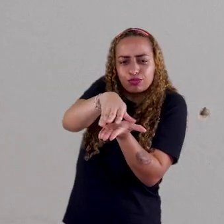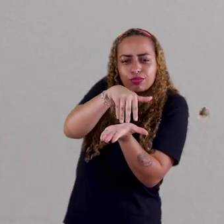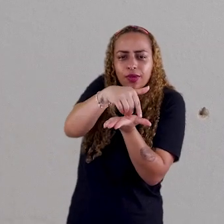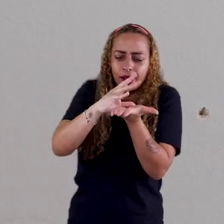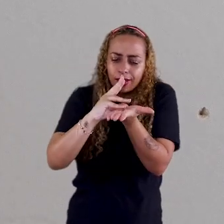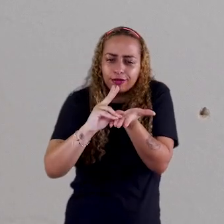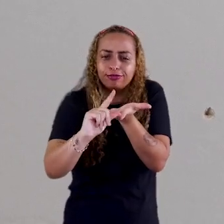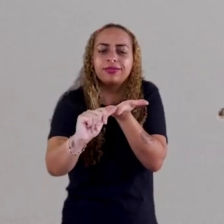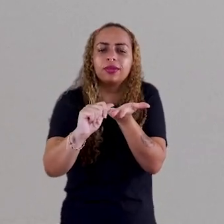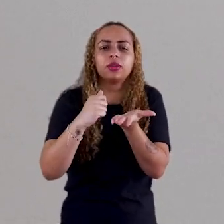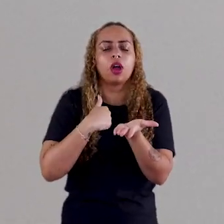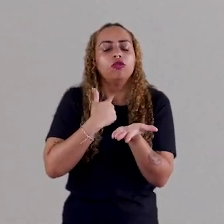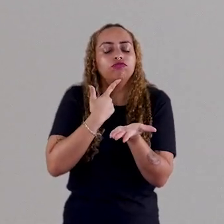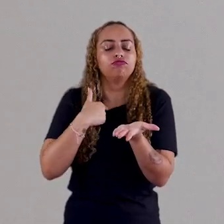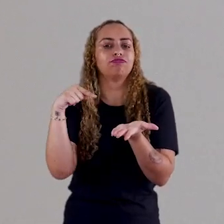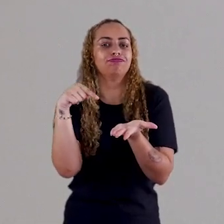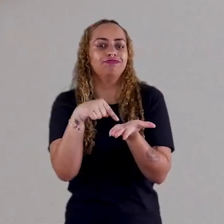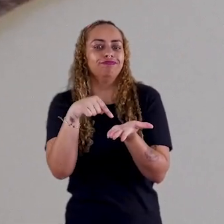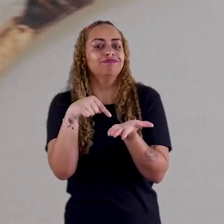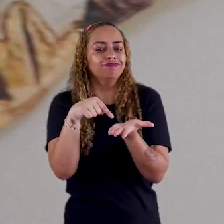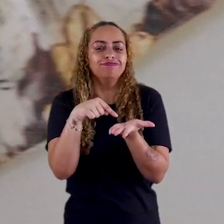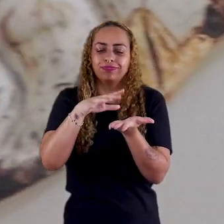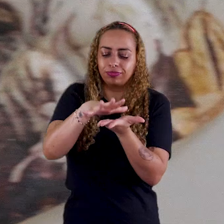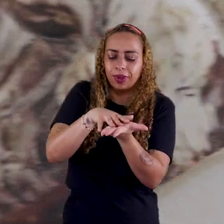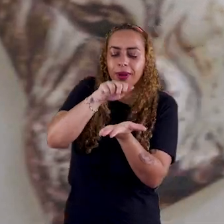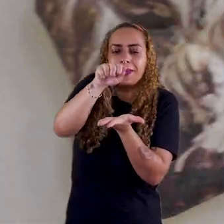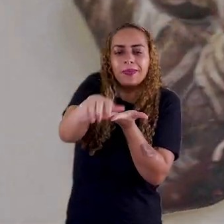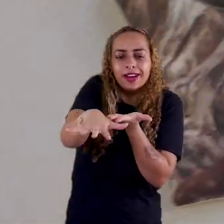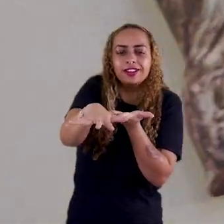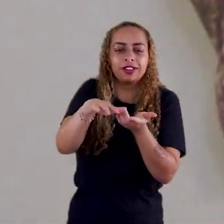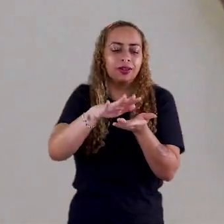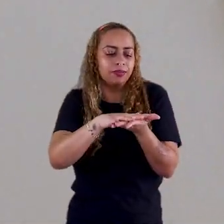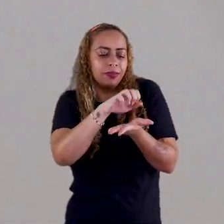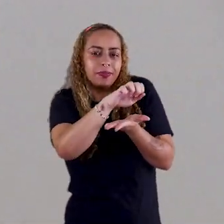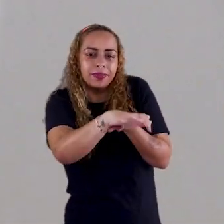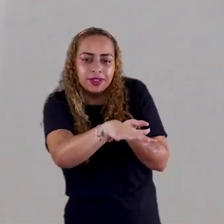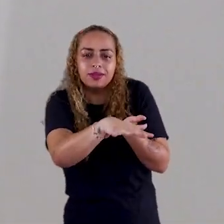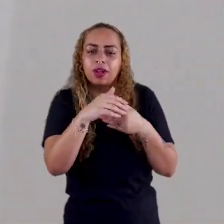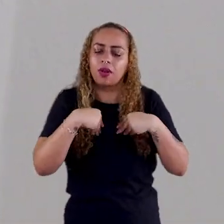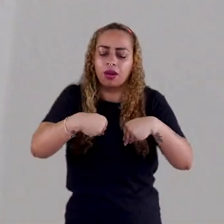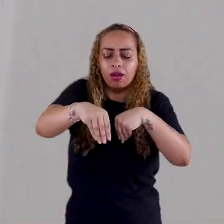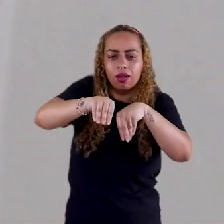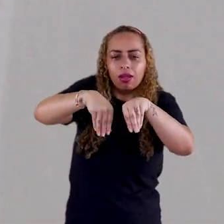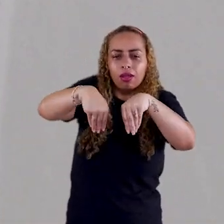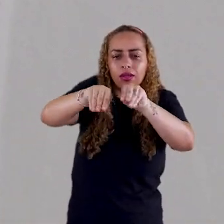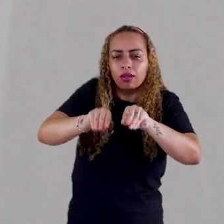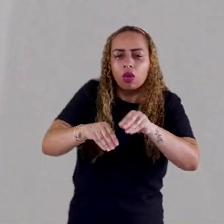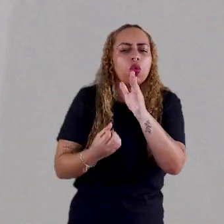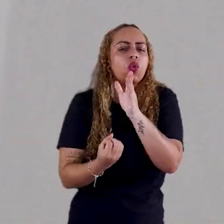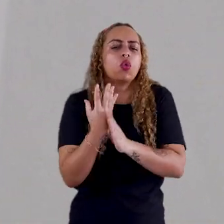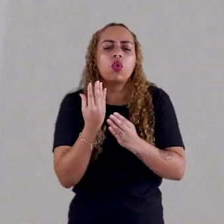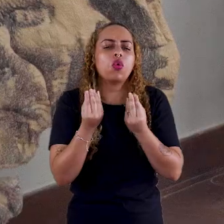muita vontade de começar a reproduzir imagem, né? Eu acho que o tecido surgiu de um jeito interessante,